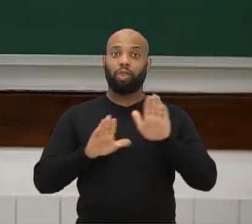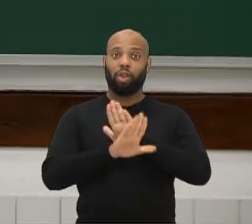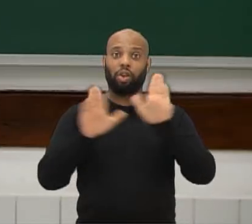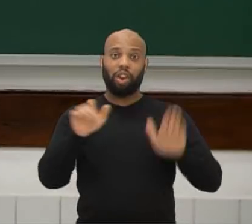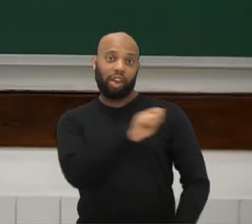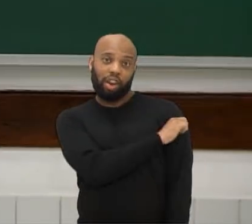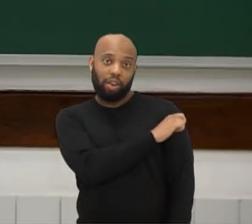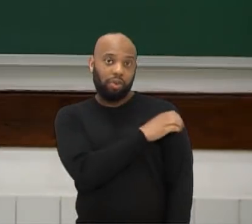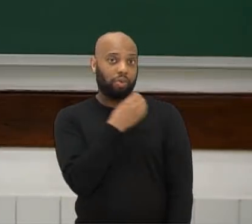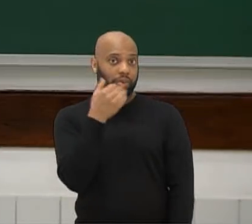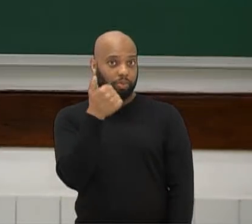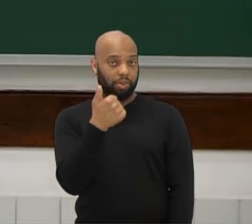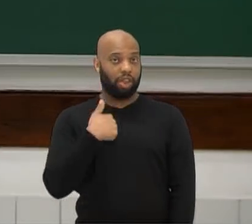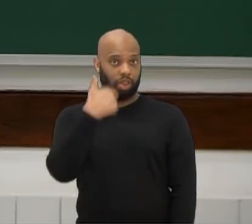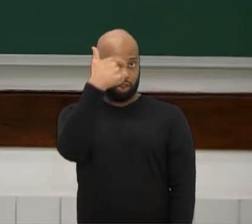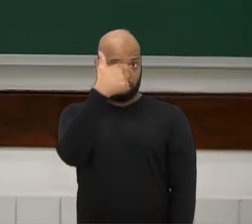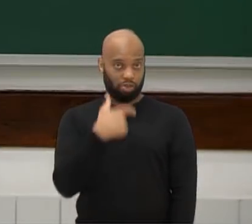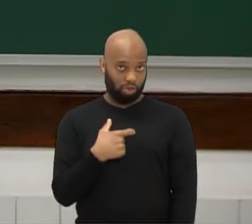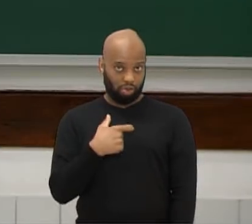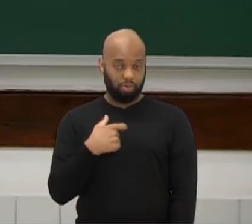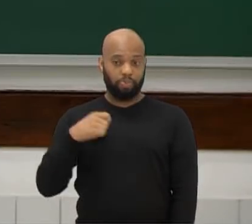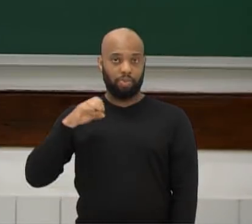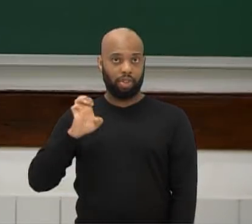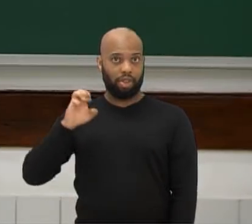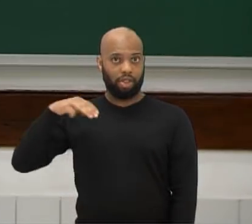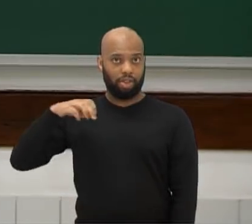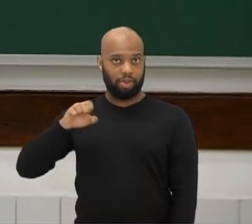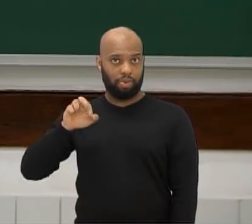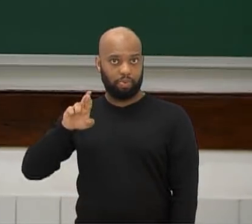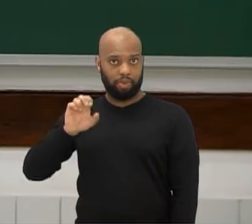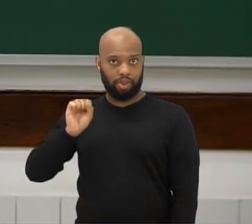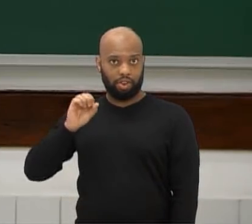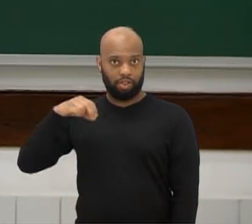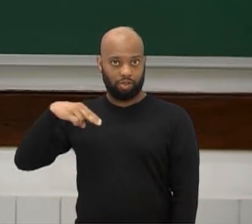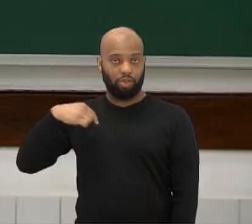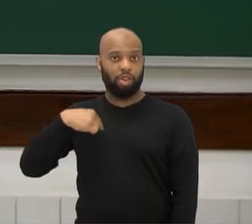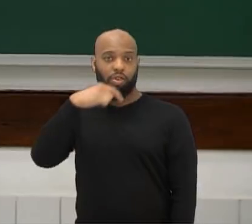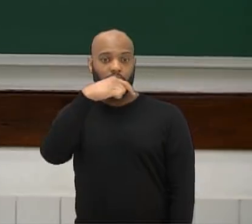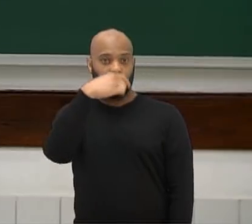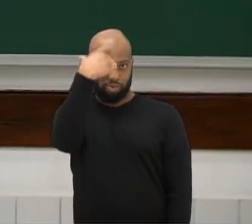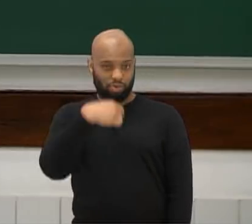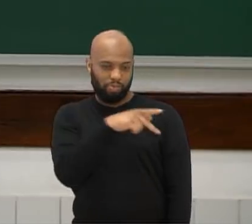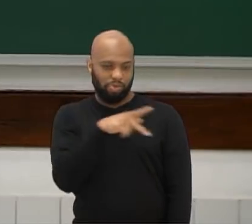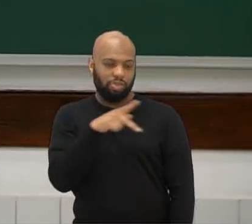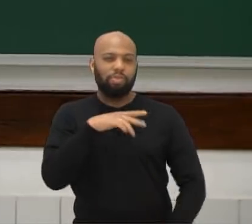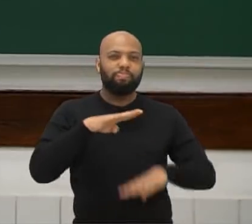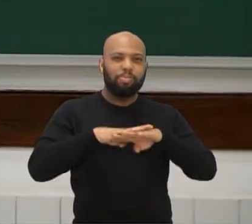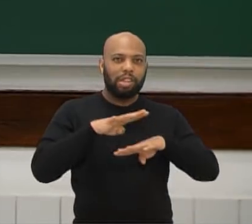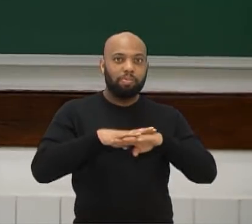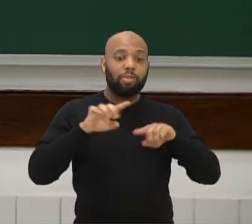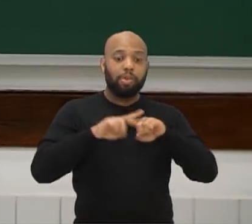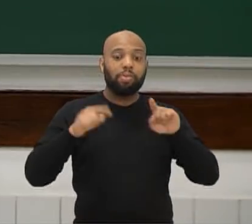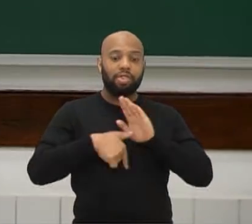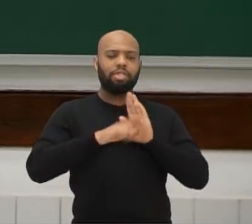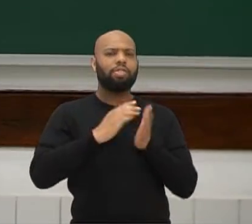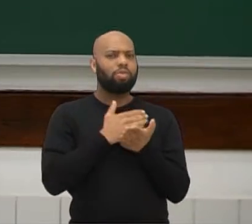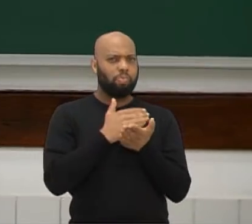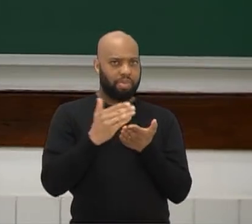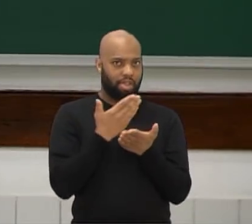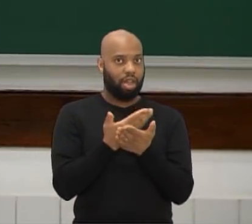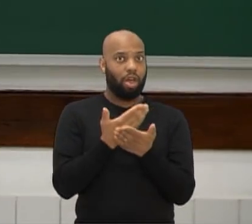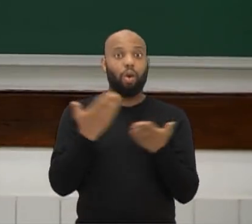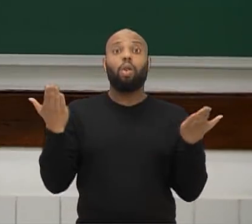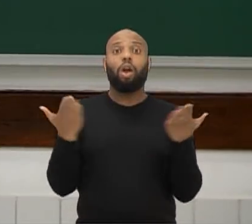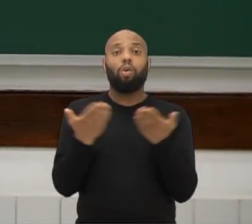Olá, alunos, tudo bem? Me chamo Emerson, serei professor de matemática de vocês. Antes de iniciarmos a aula de